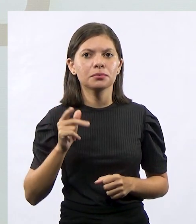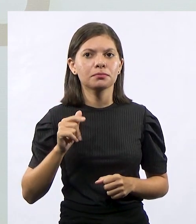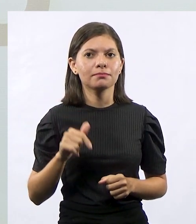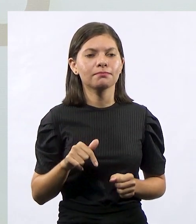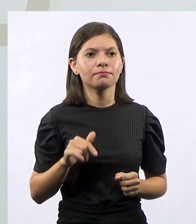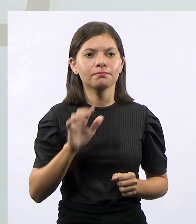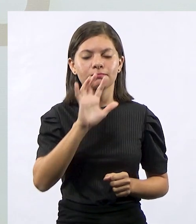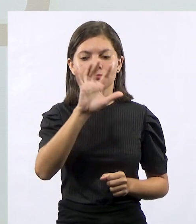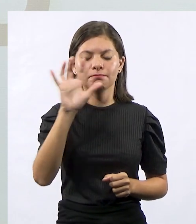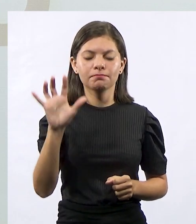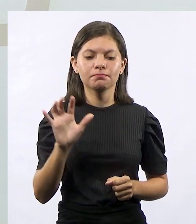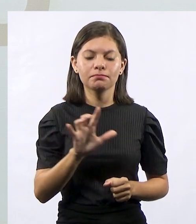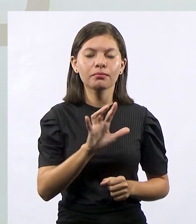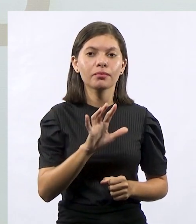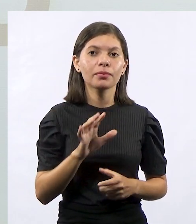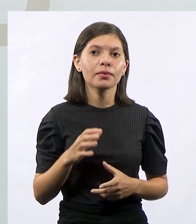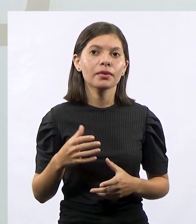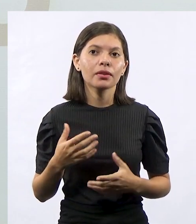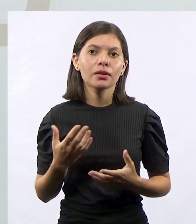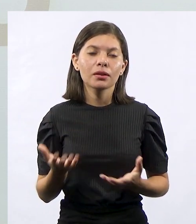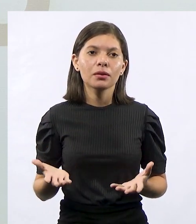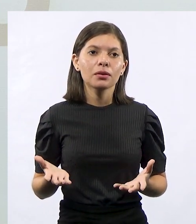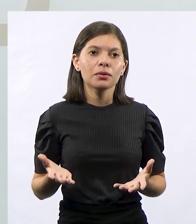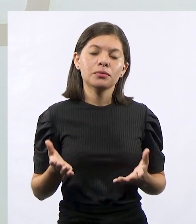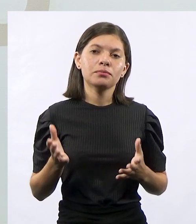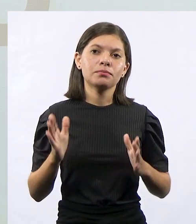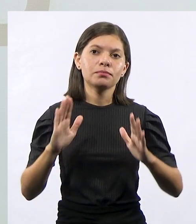uma escola que está